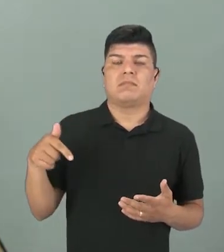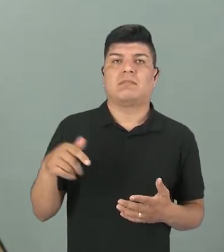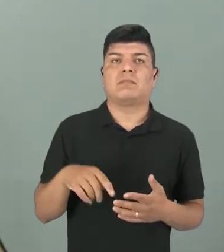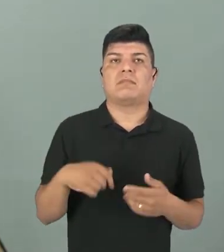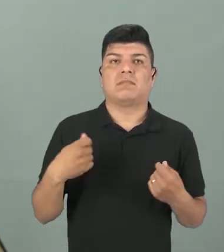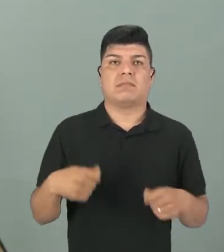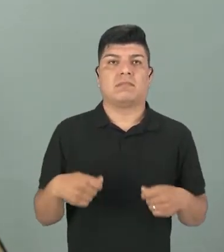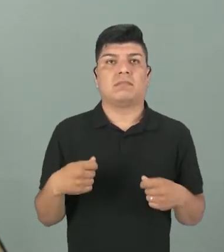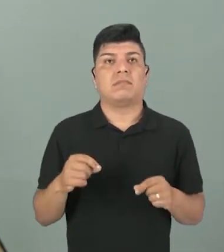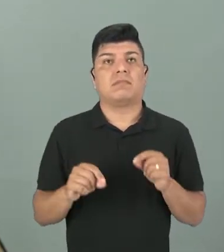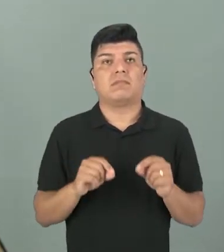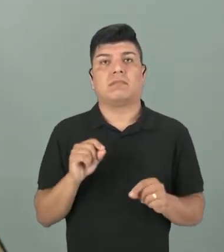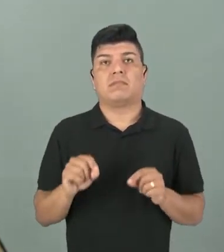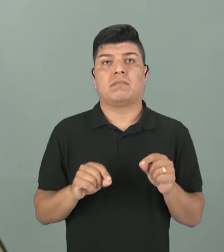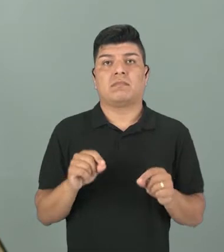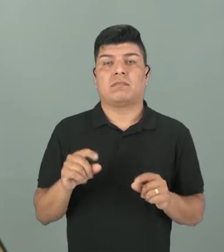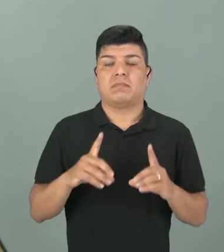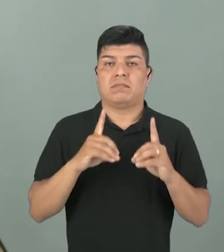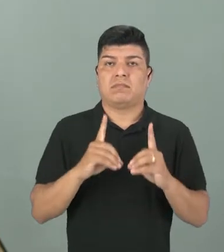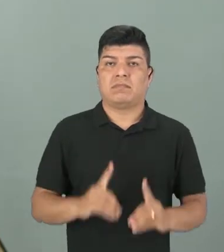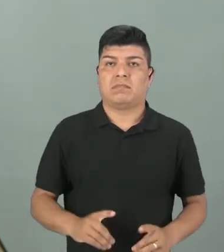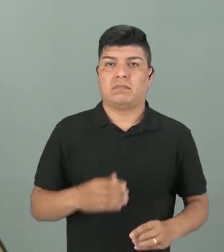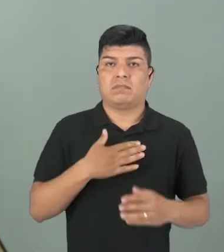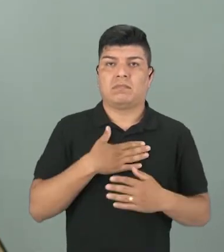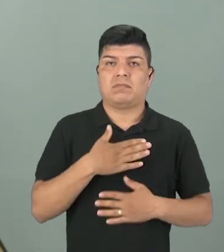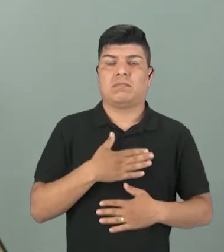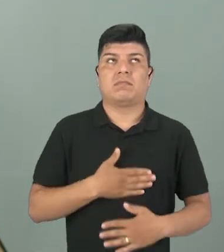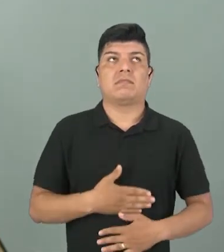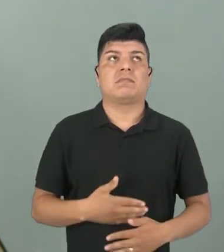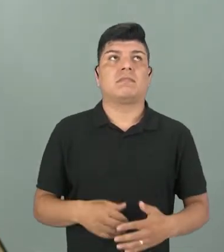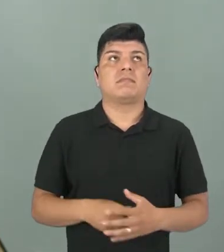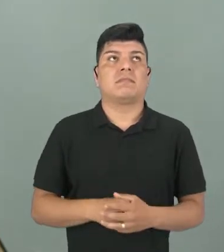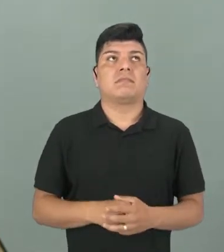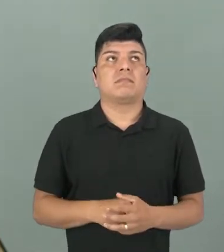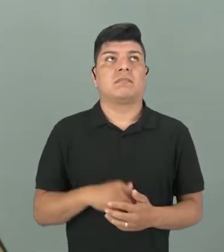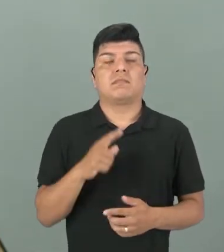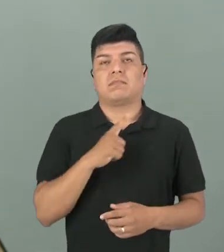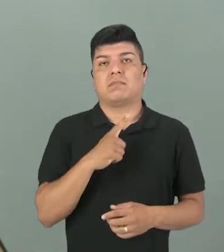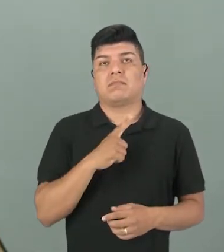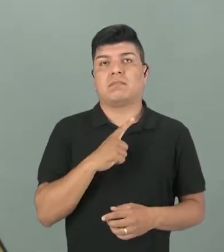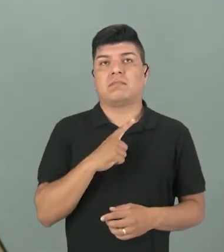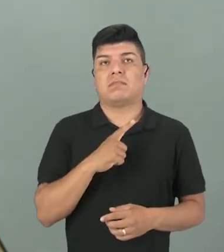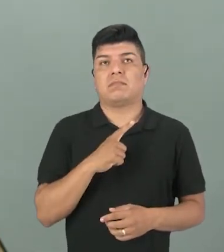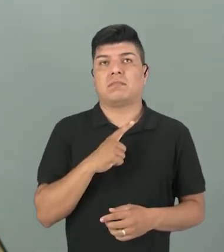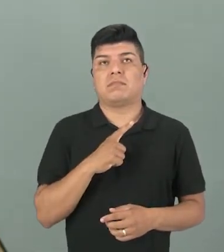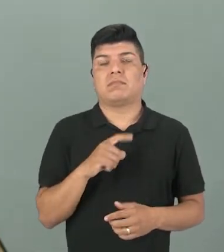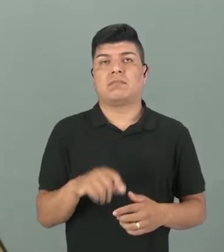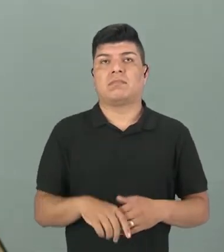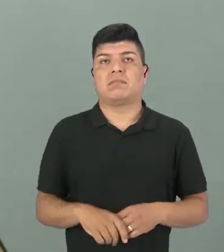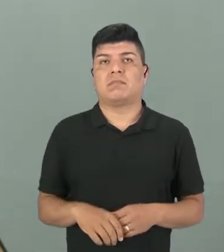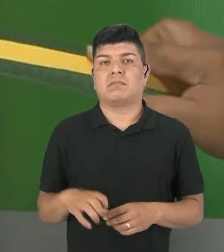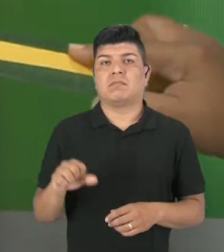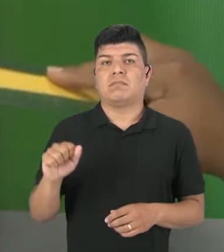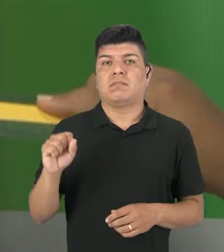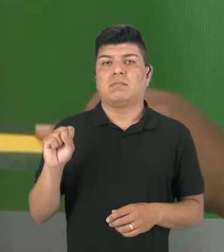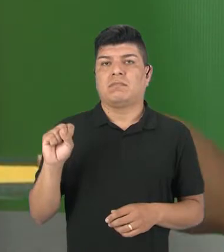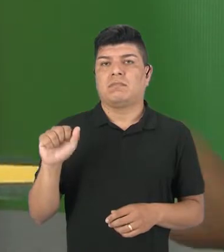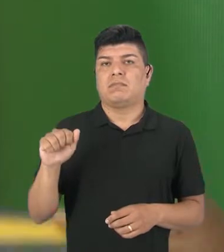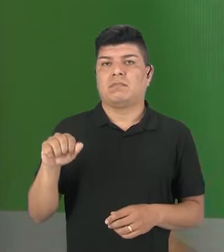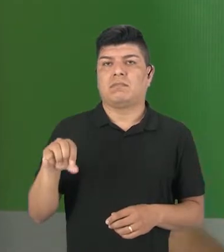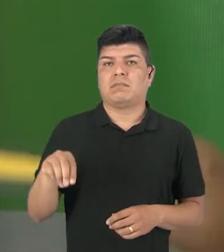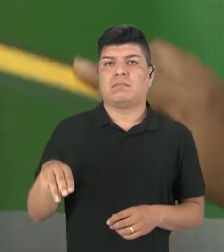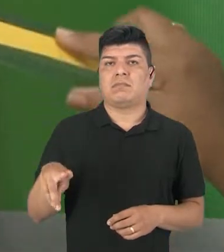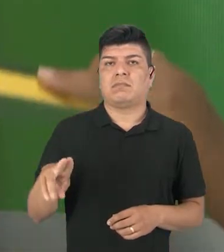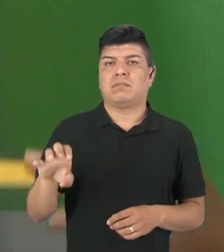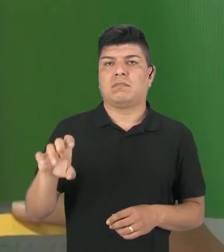ele é deficiente físico, né? E nós temos o Samuel de